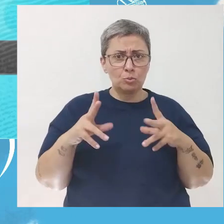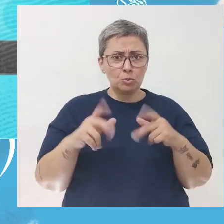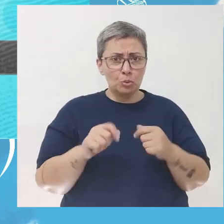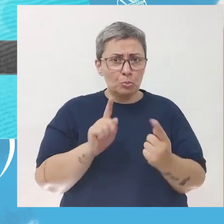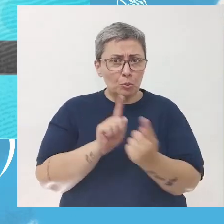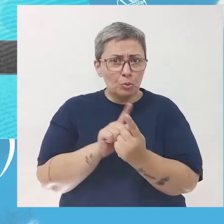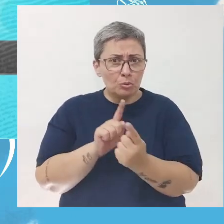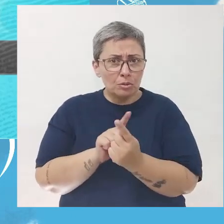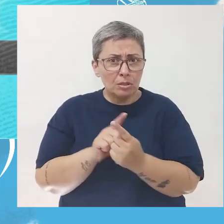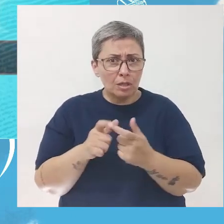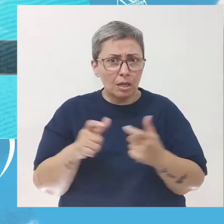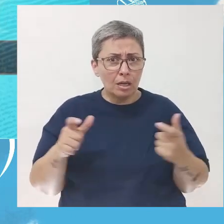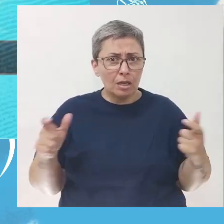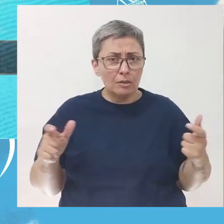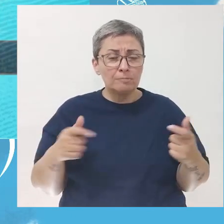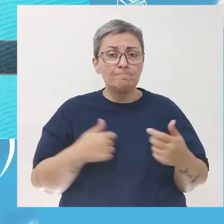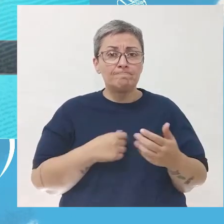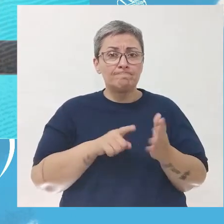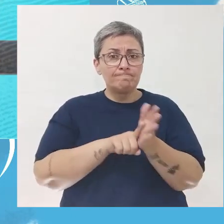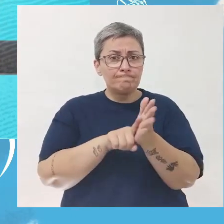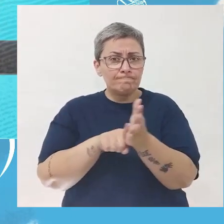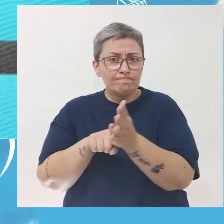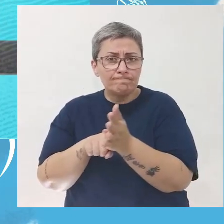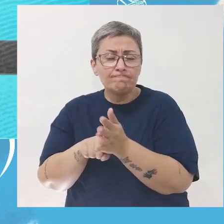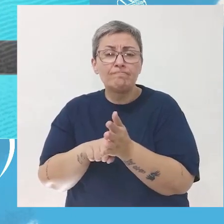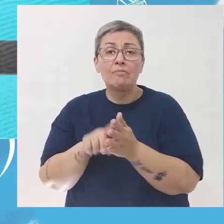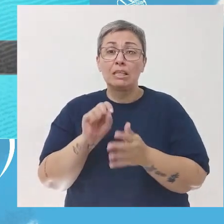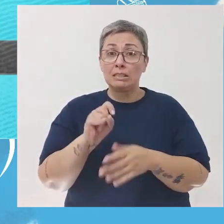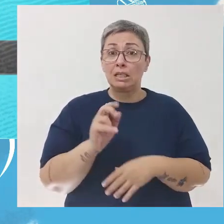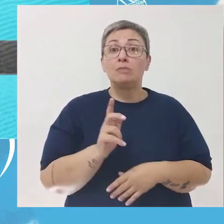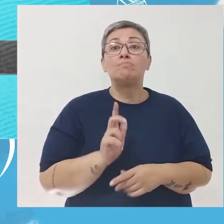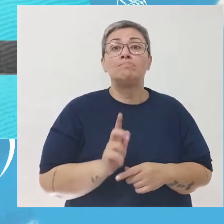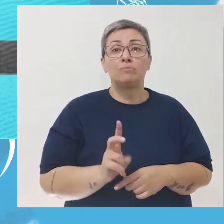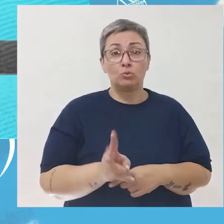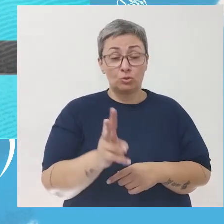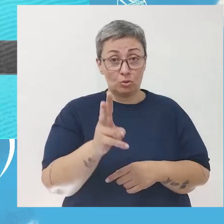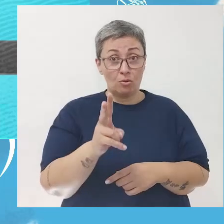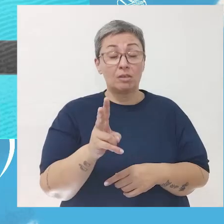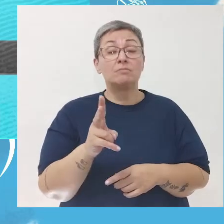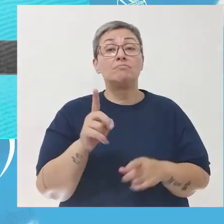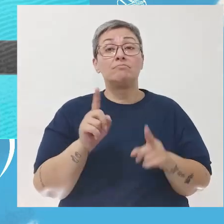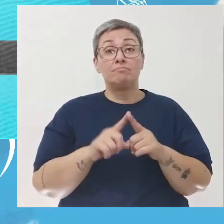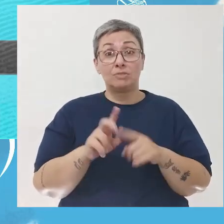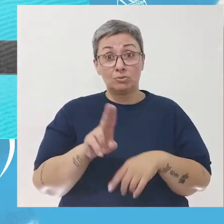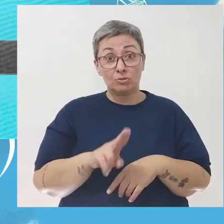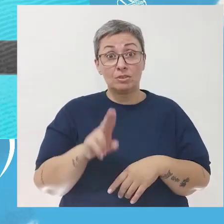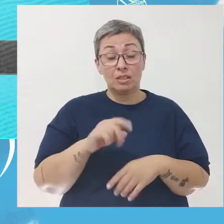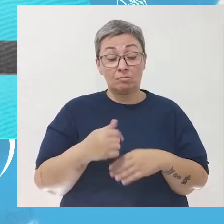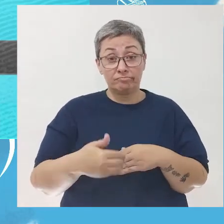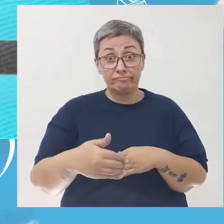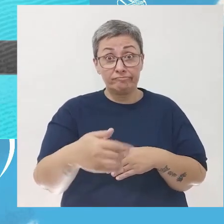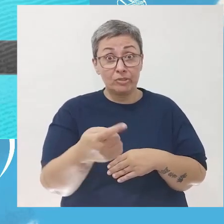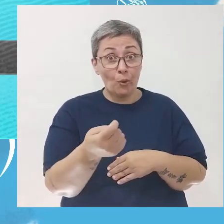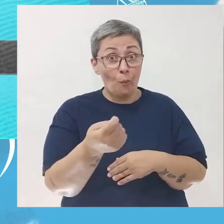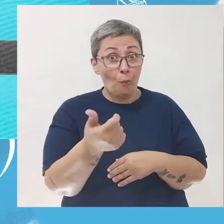demanda crescente? Vários estudos apontam que, se continuarmos no ritmo atual de uso, muito